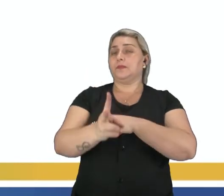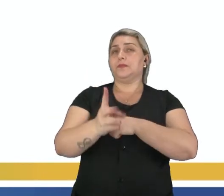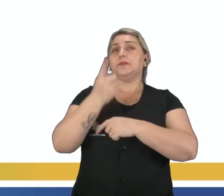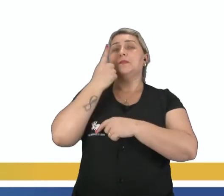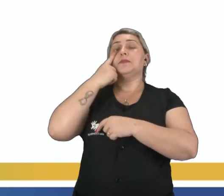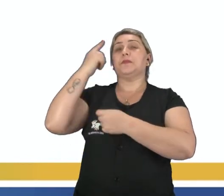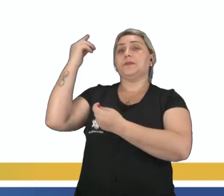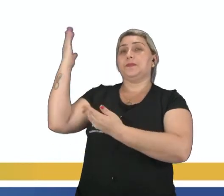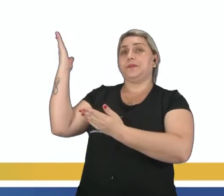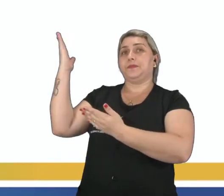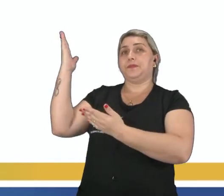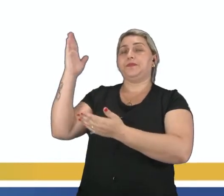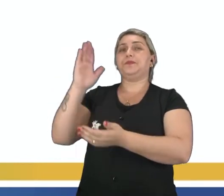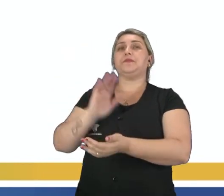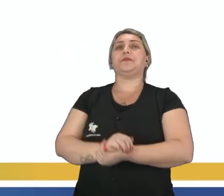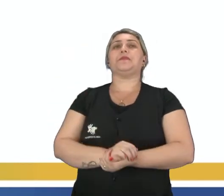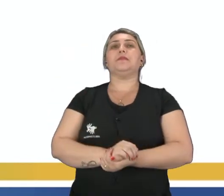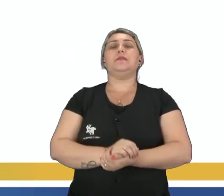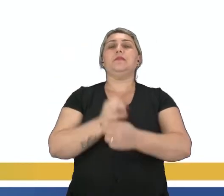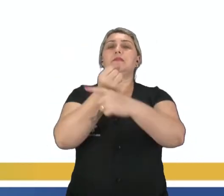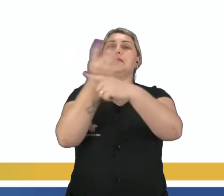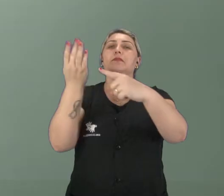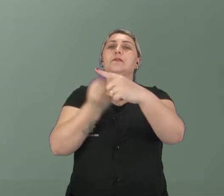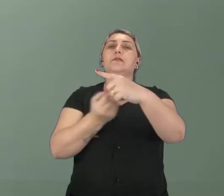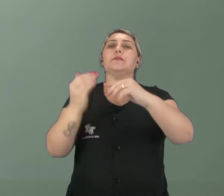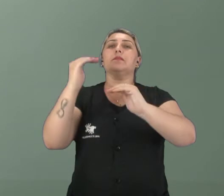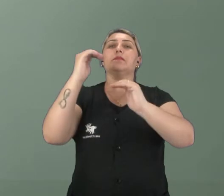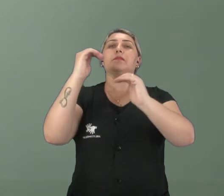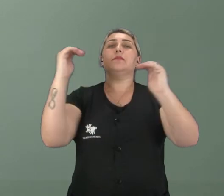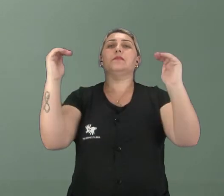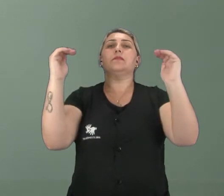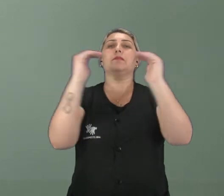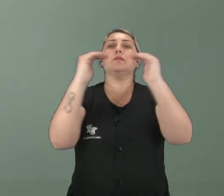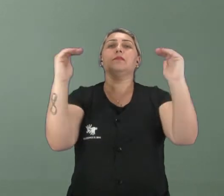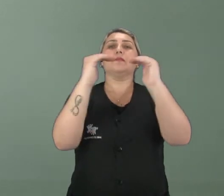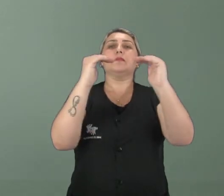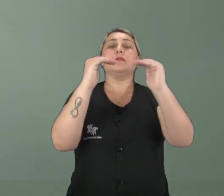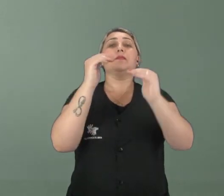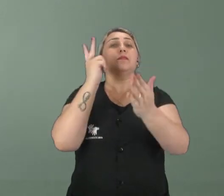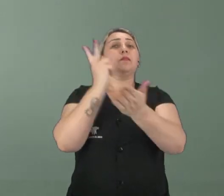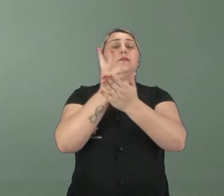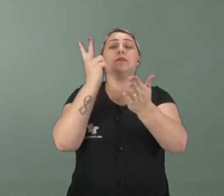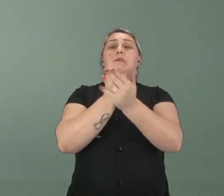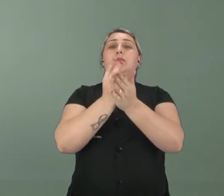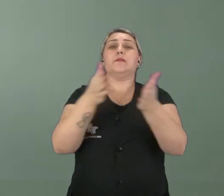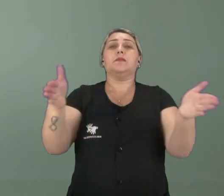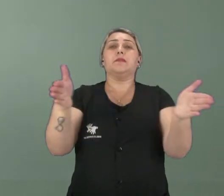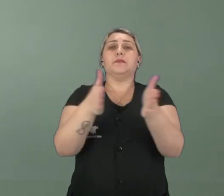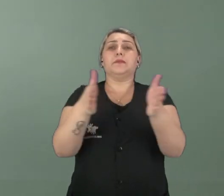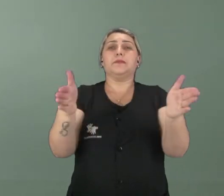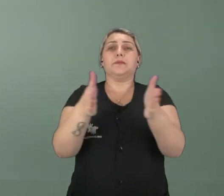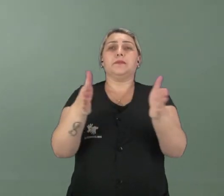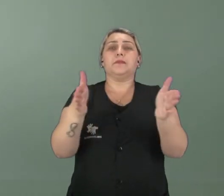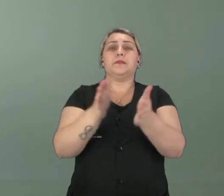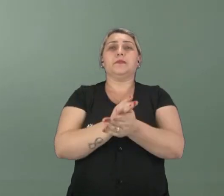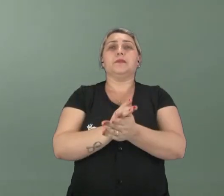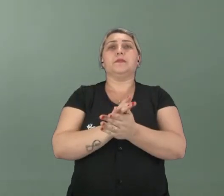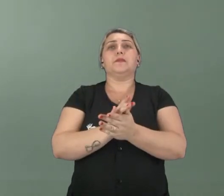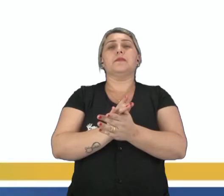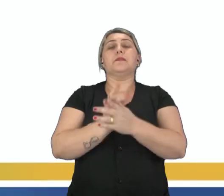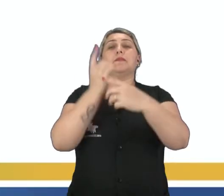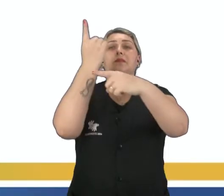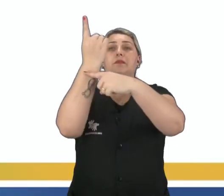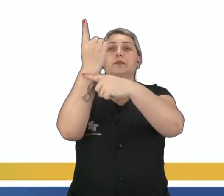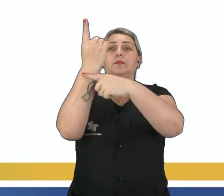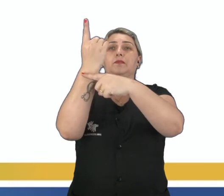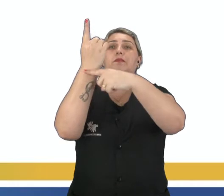Continuando, olha como vai ficar. Então, a fração equivalente, ela vai equivaler o mesmo tamanho, né? Meio, eu